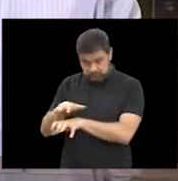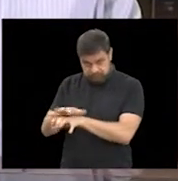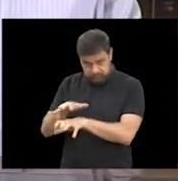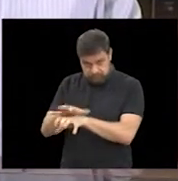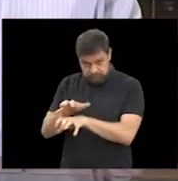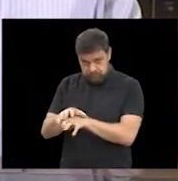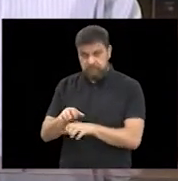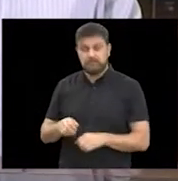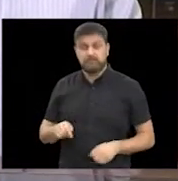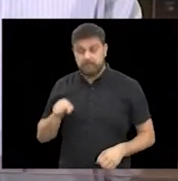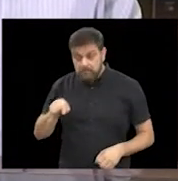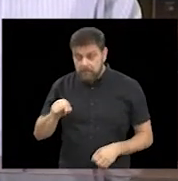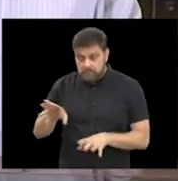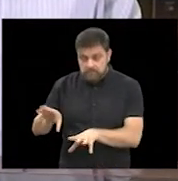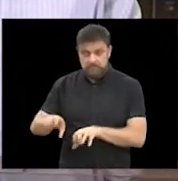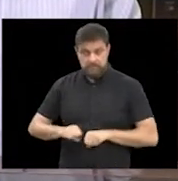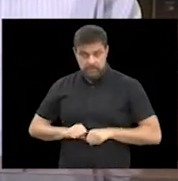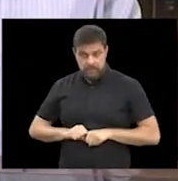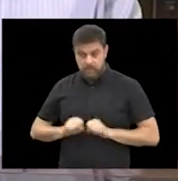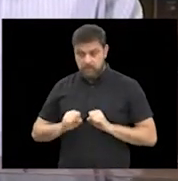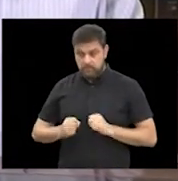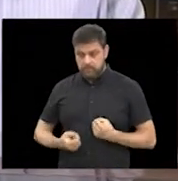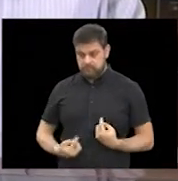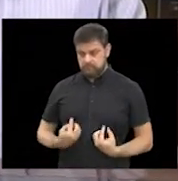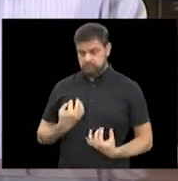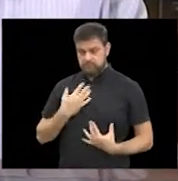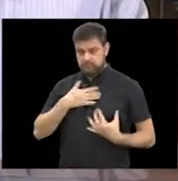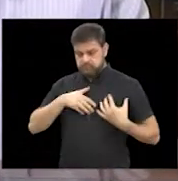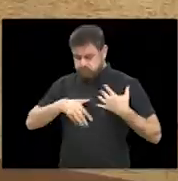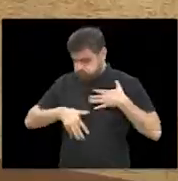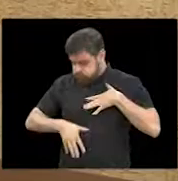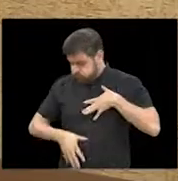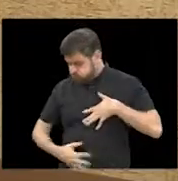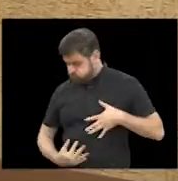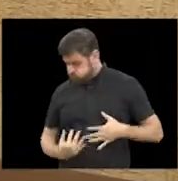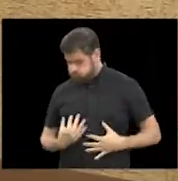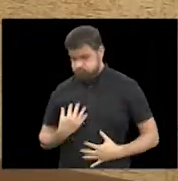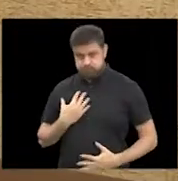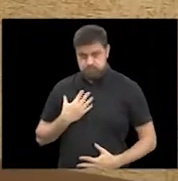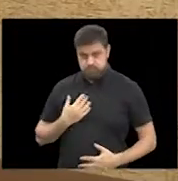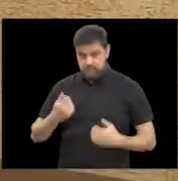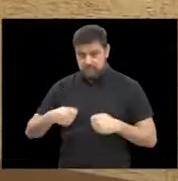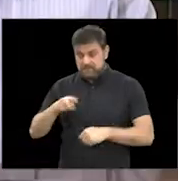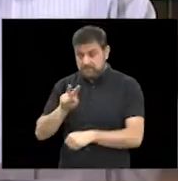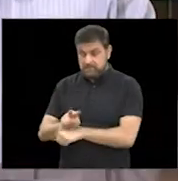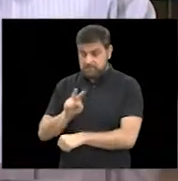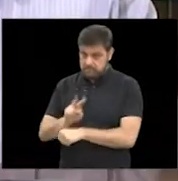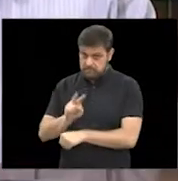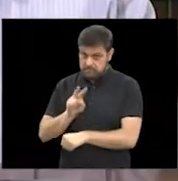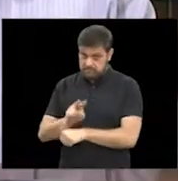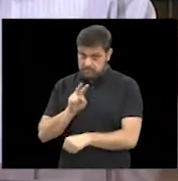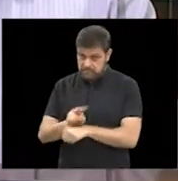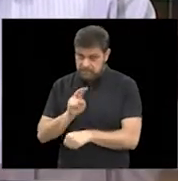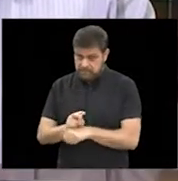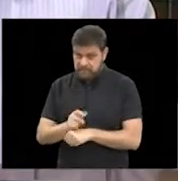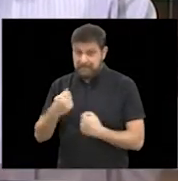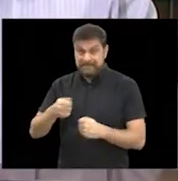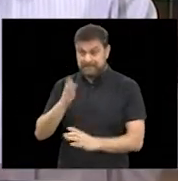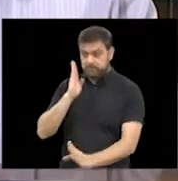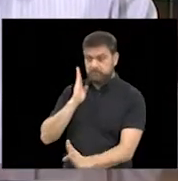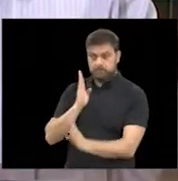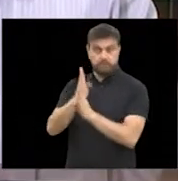e ela pode circular. Se não for tratada, né? E se não for tratada e não for